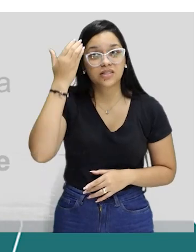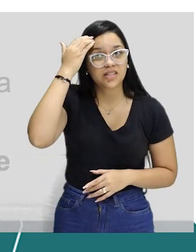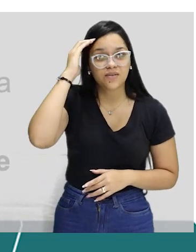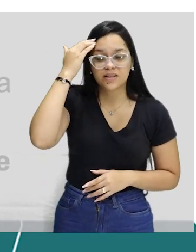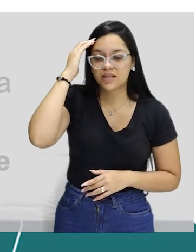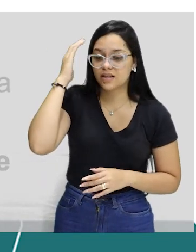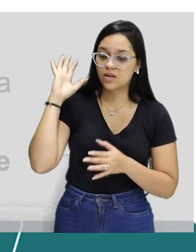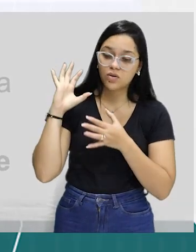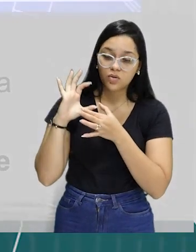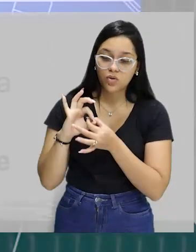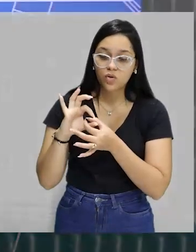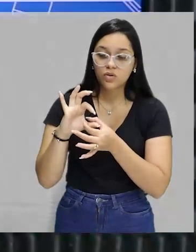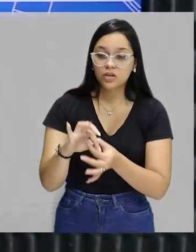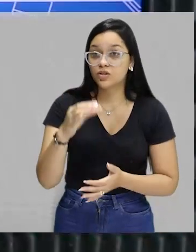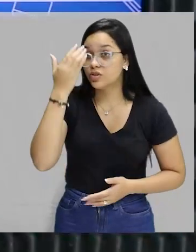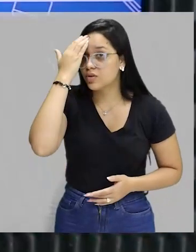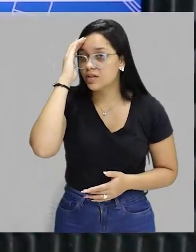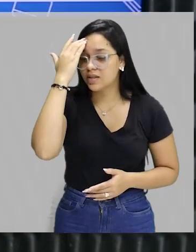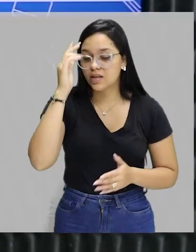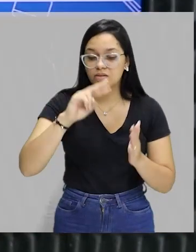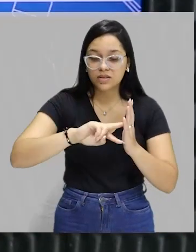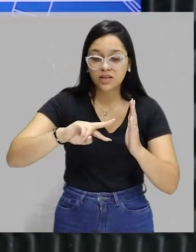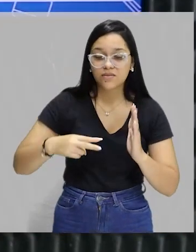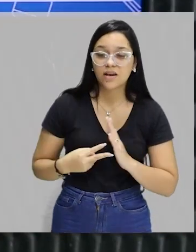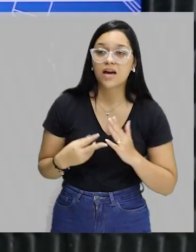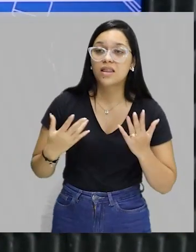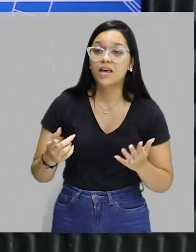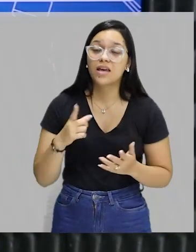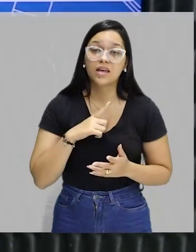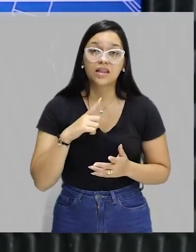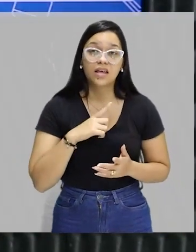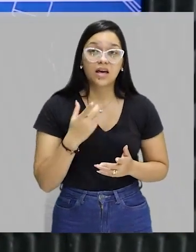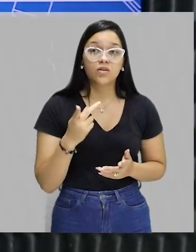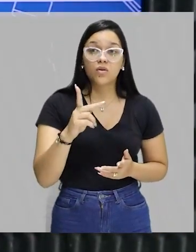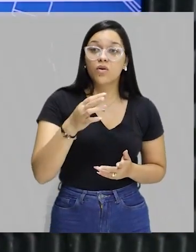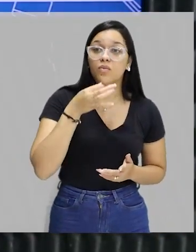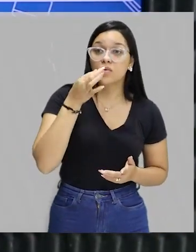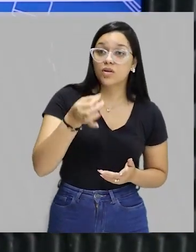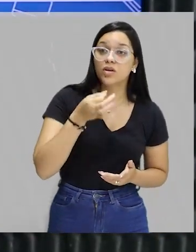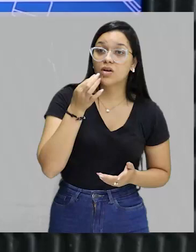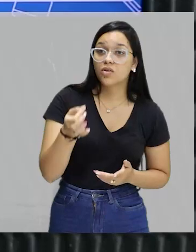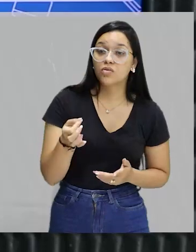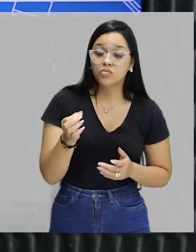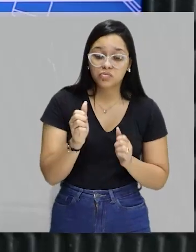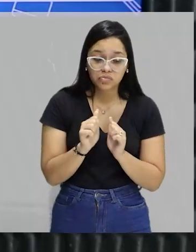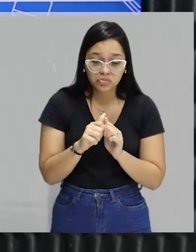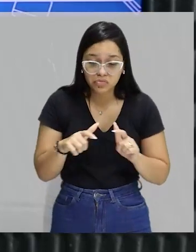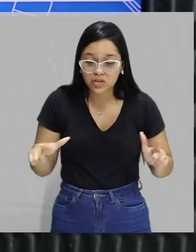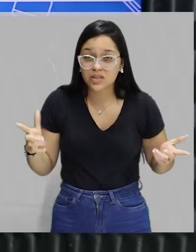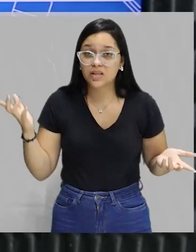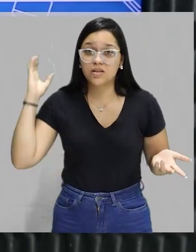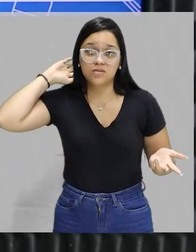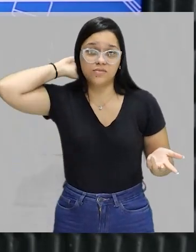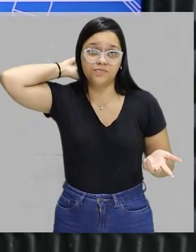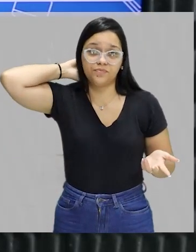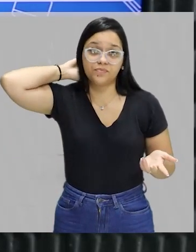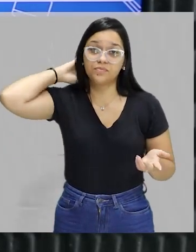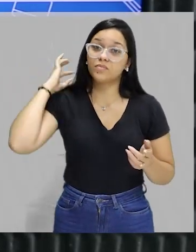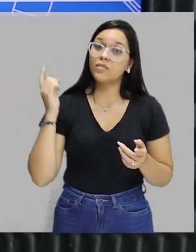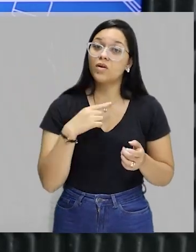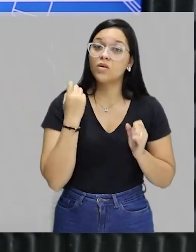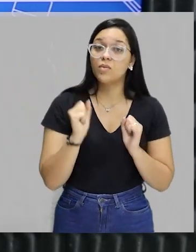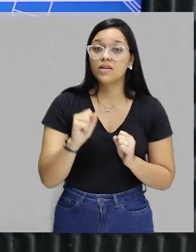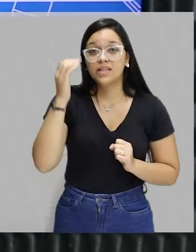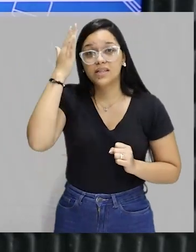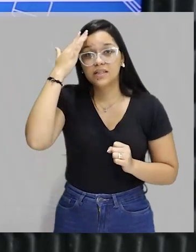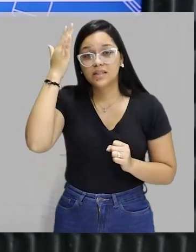o contexto, não entender o significado e fazer a sua opinião pessoal pautada no vazio, né? Para que a gente possa